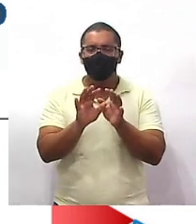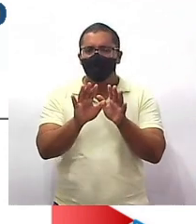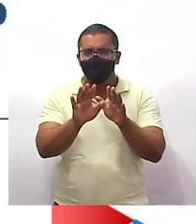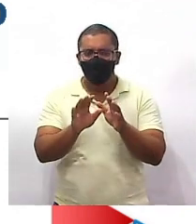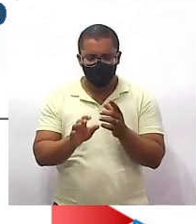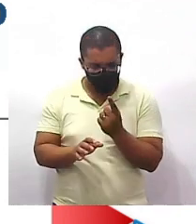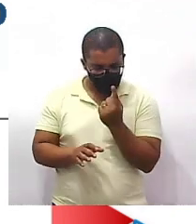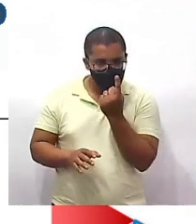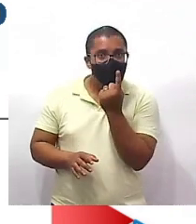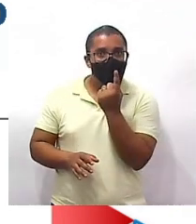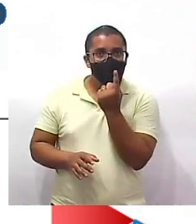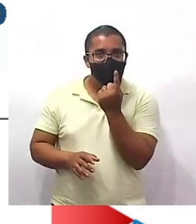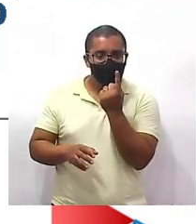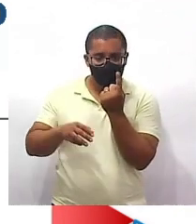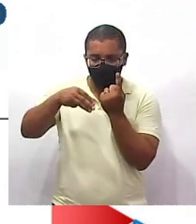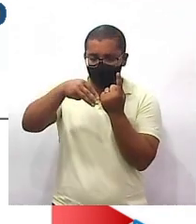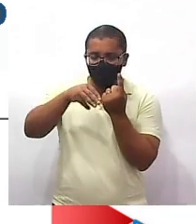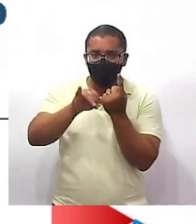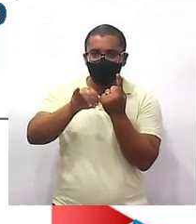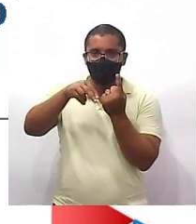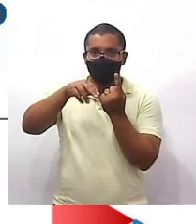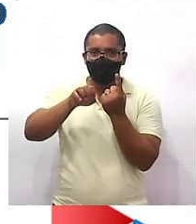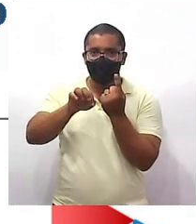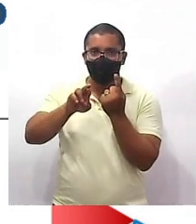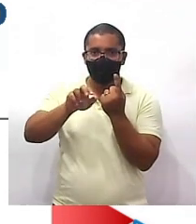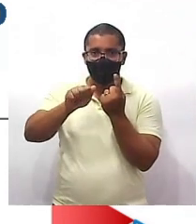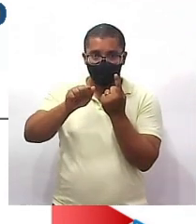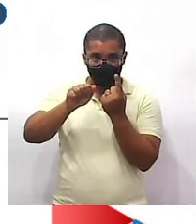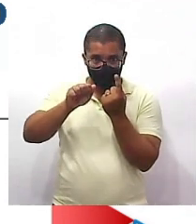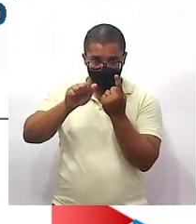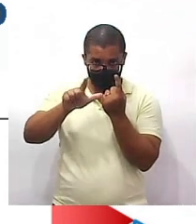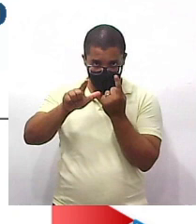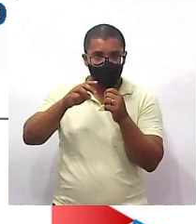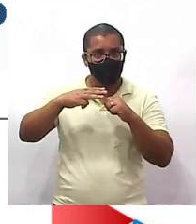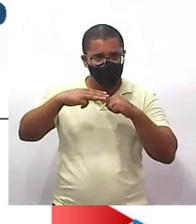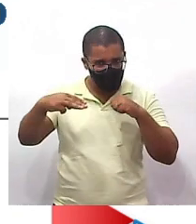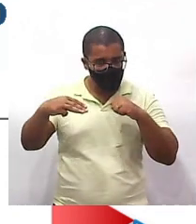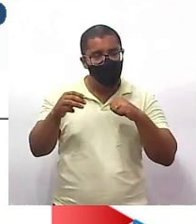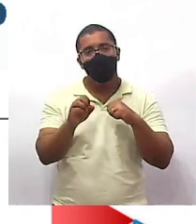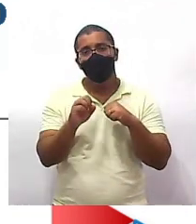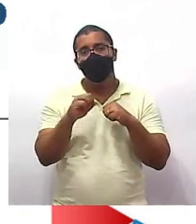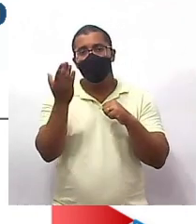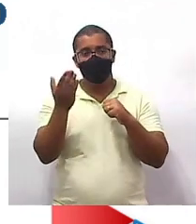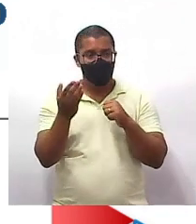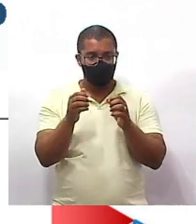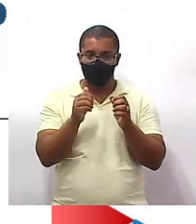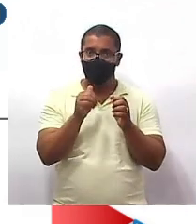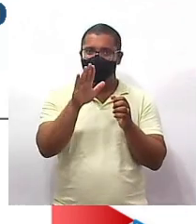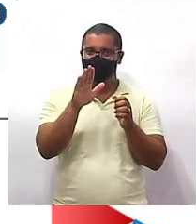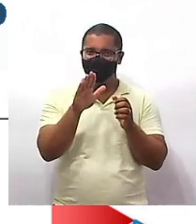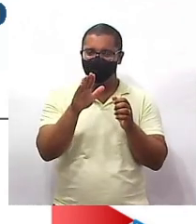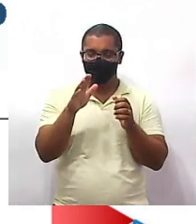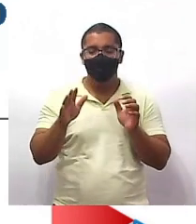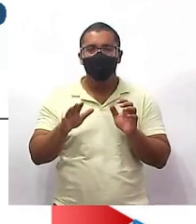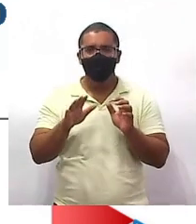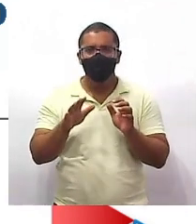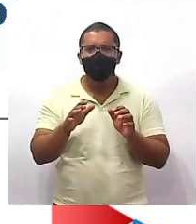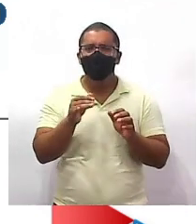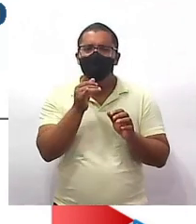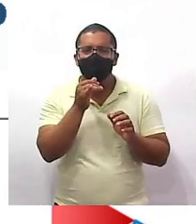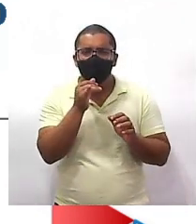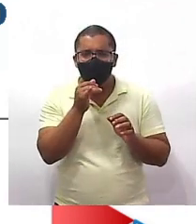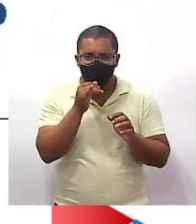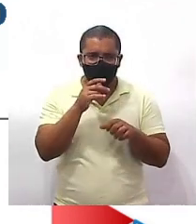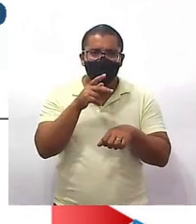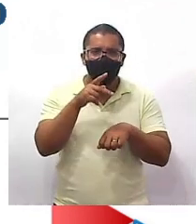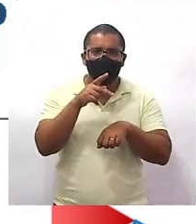um mineral ou mais de um mineral. As rochas que possuem ali apenas um